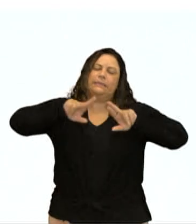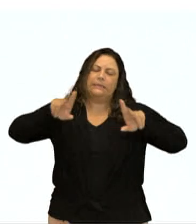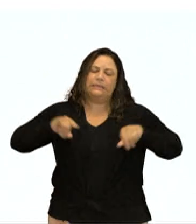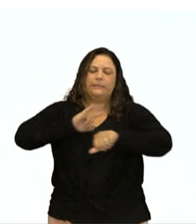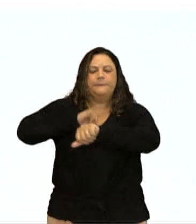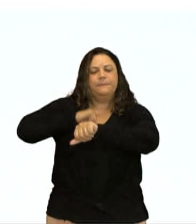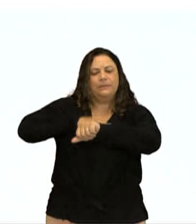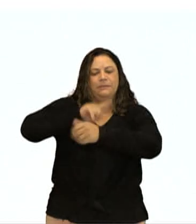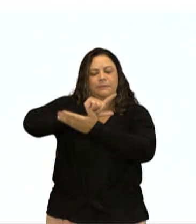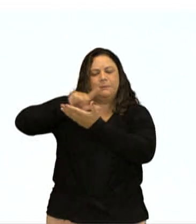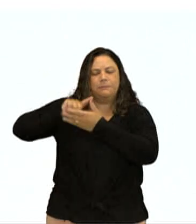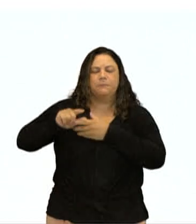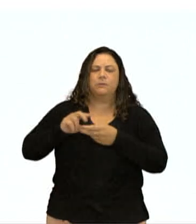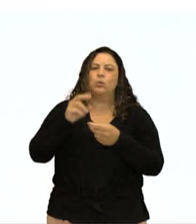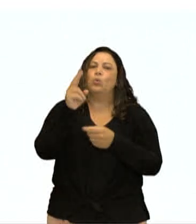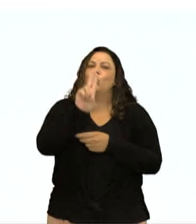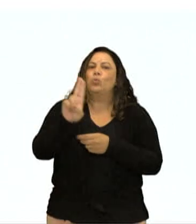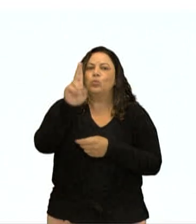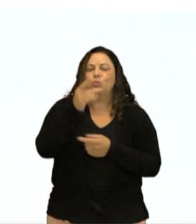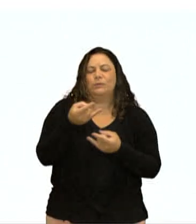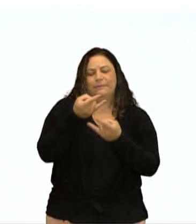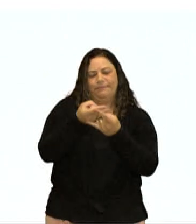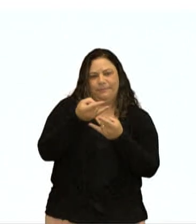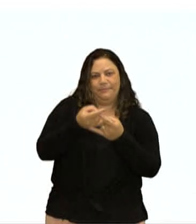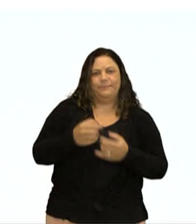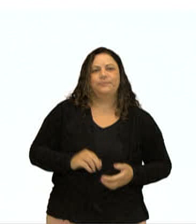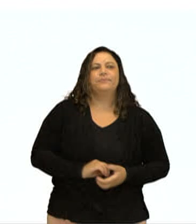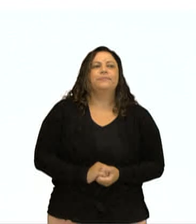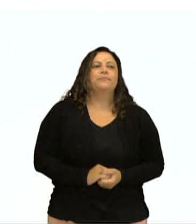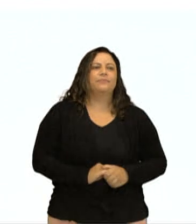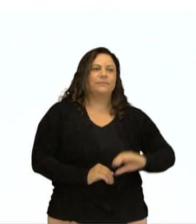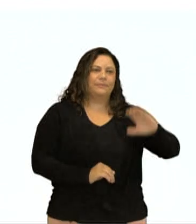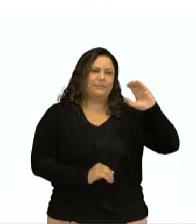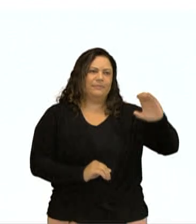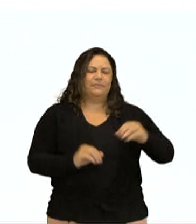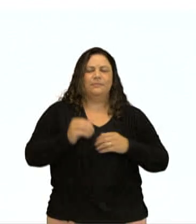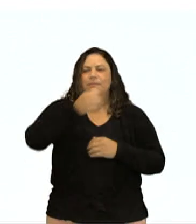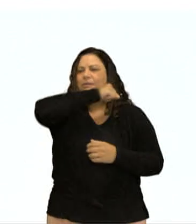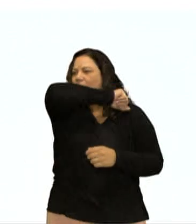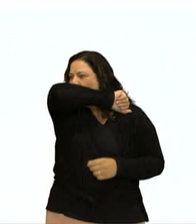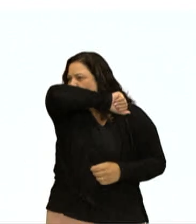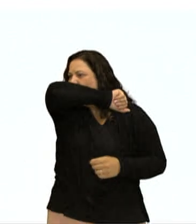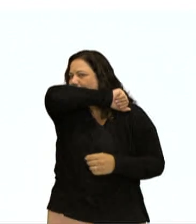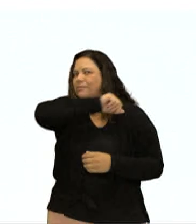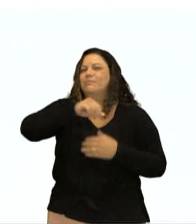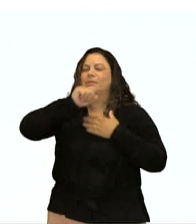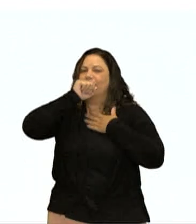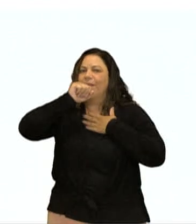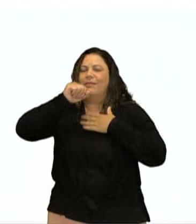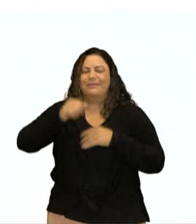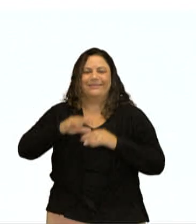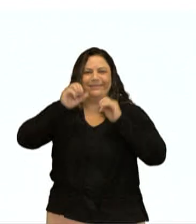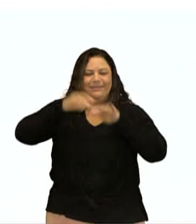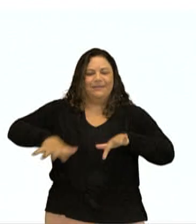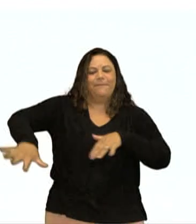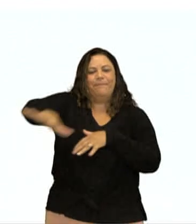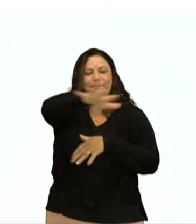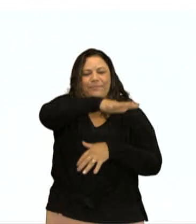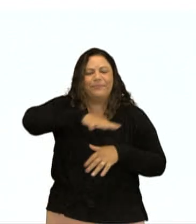usar preservativo. Alternativa C, cobrir o rosto ao tossir ou espirrar e manter os